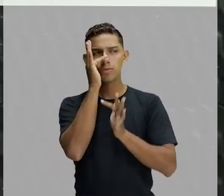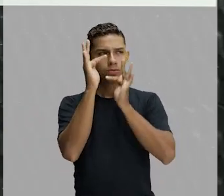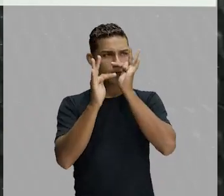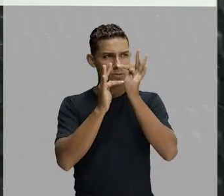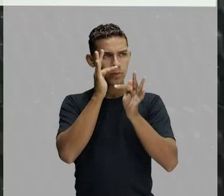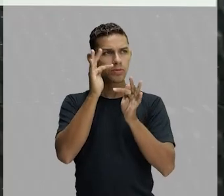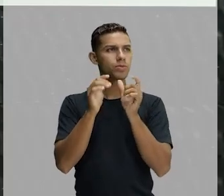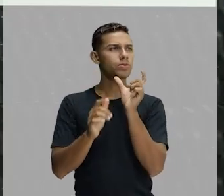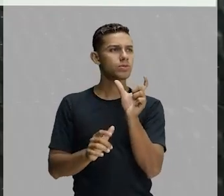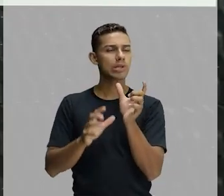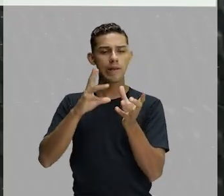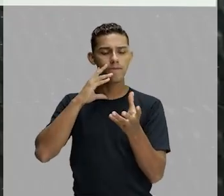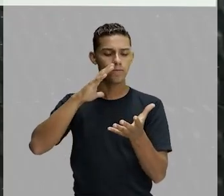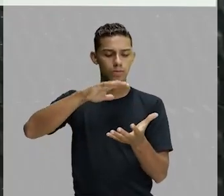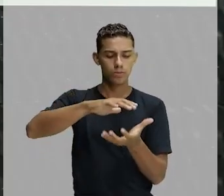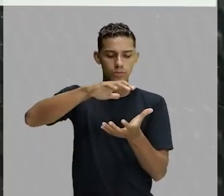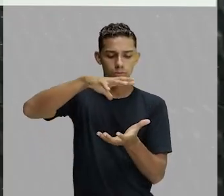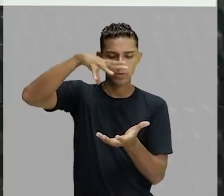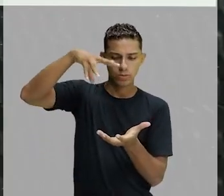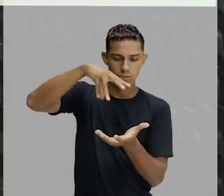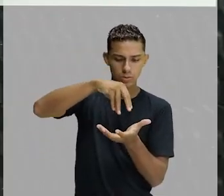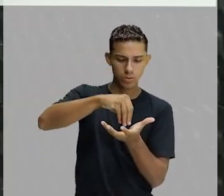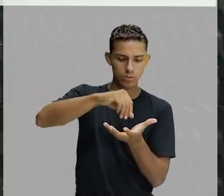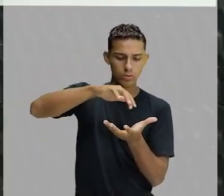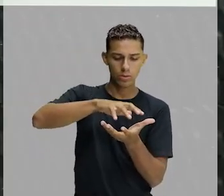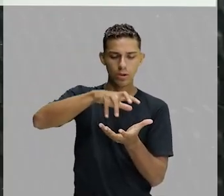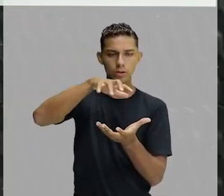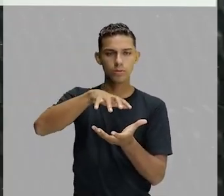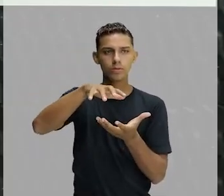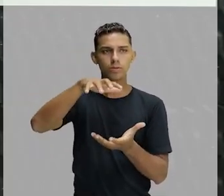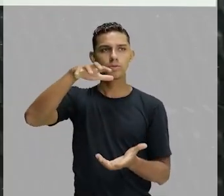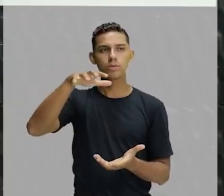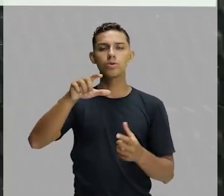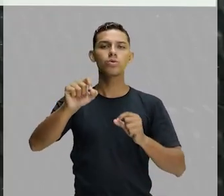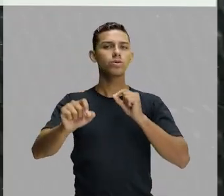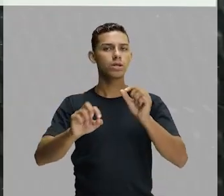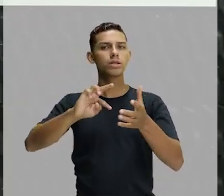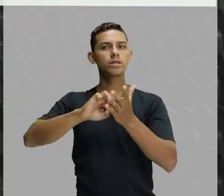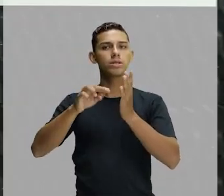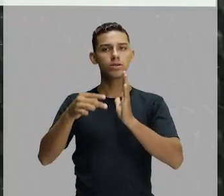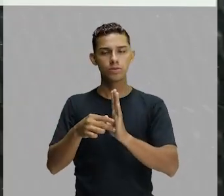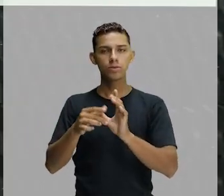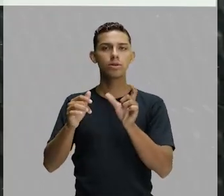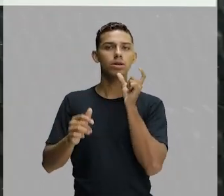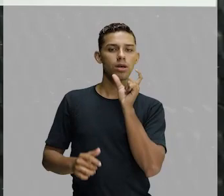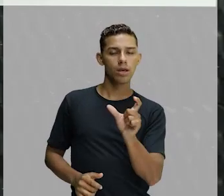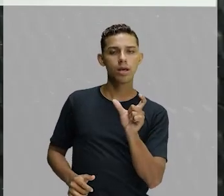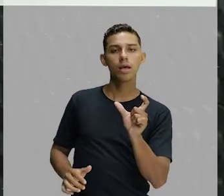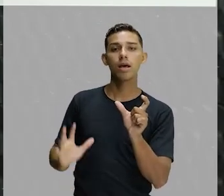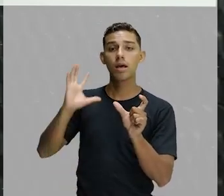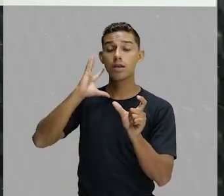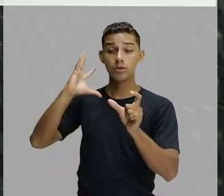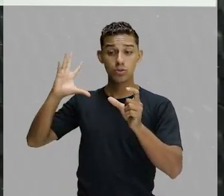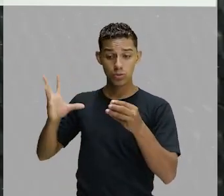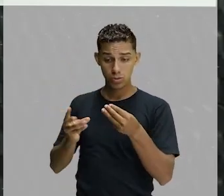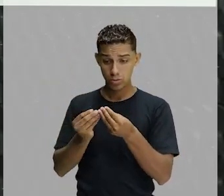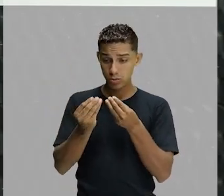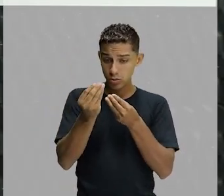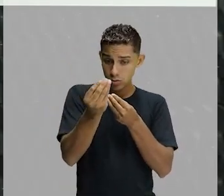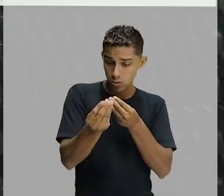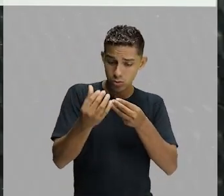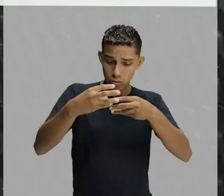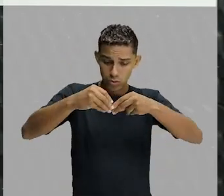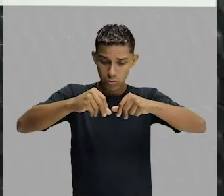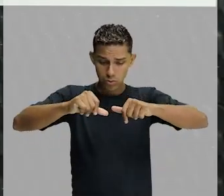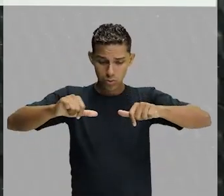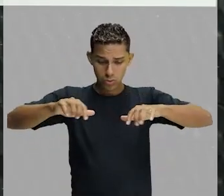estava falando de adubação. Bem, o que é adubação? Seria a devolução para o solo,